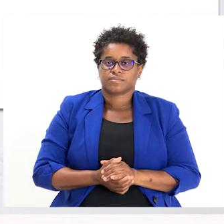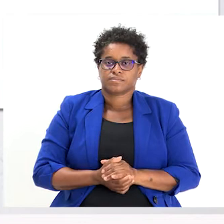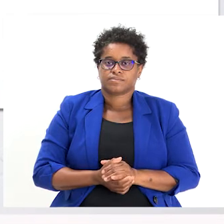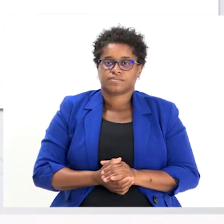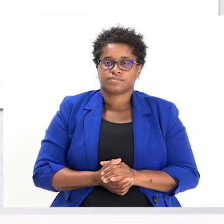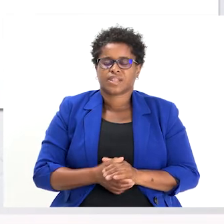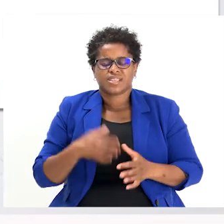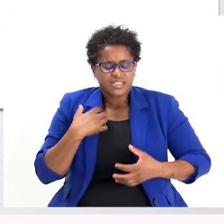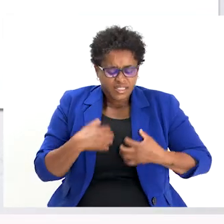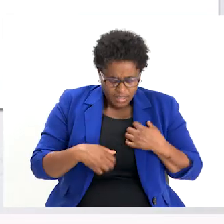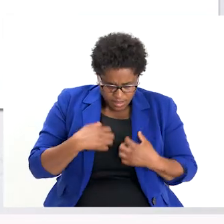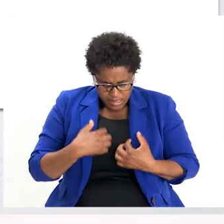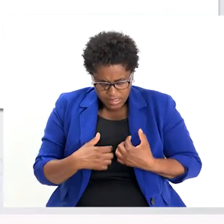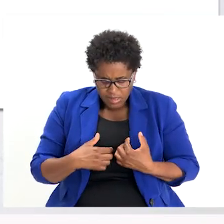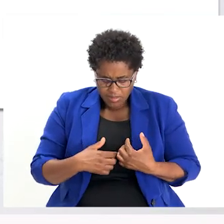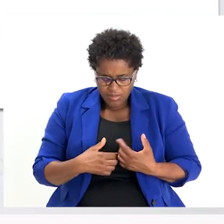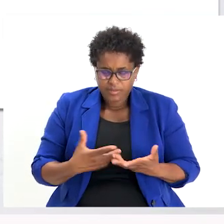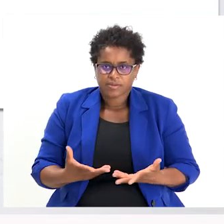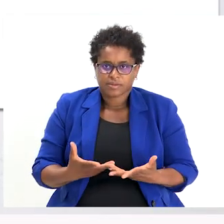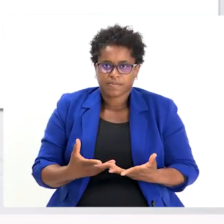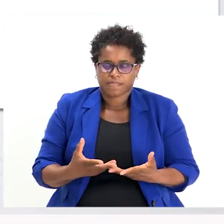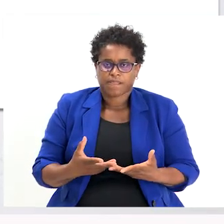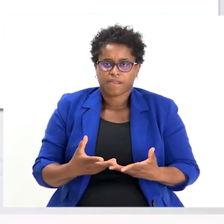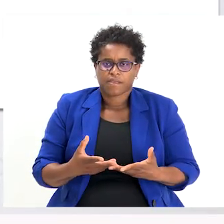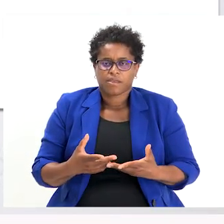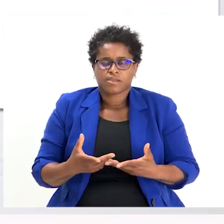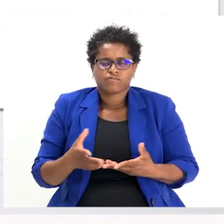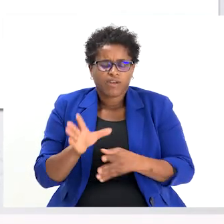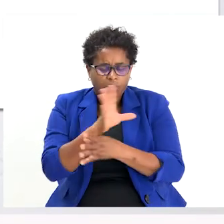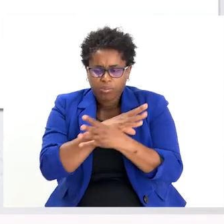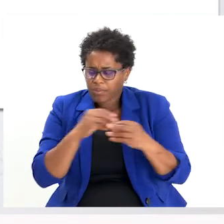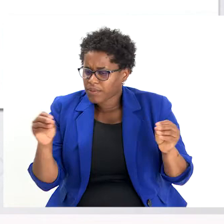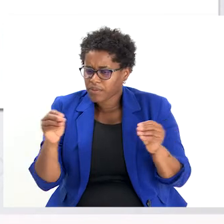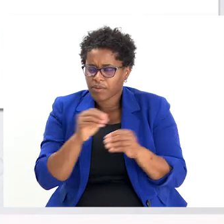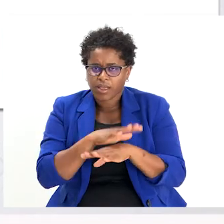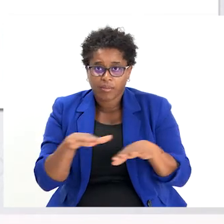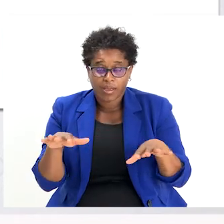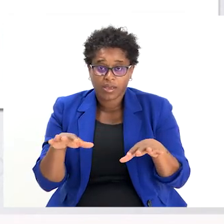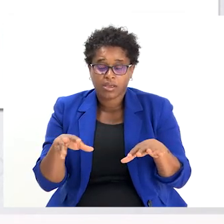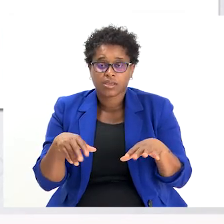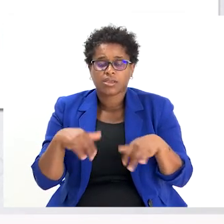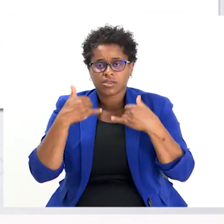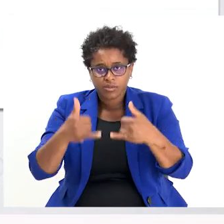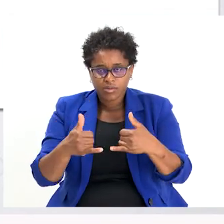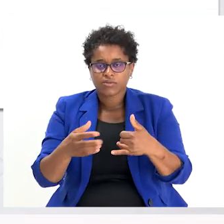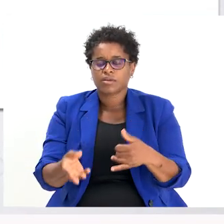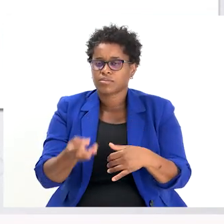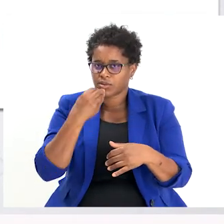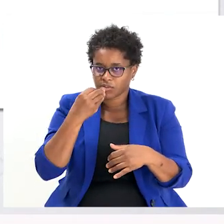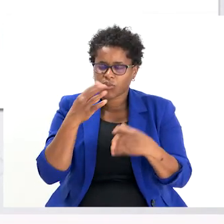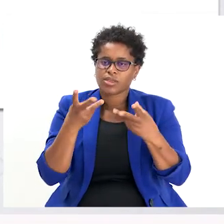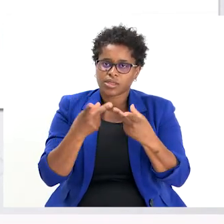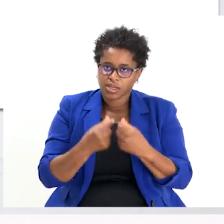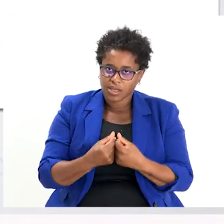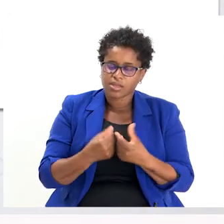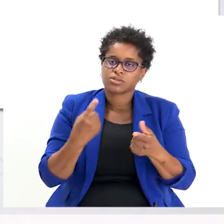A sensação de sede vai desaparecendo à medida que vamos ingerindo quantidades